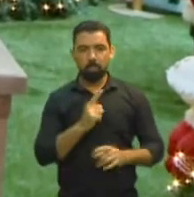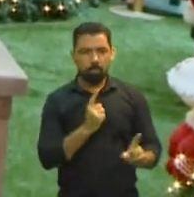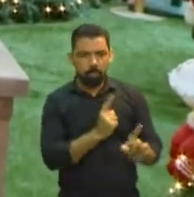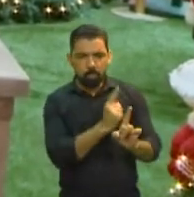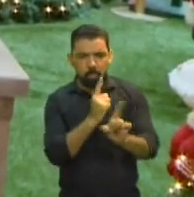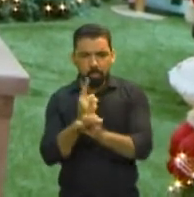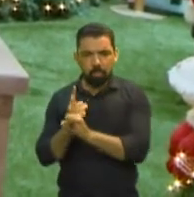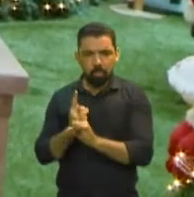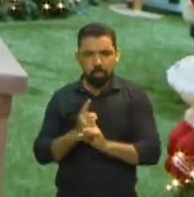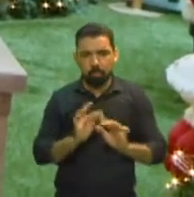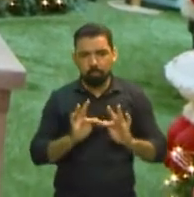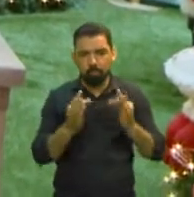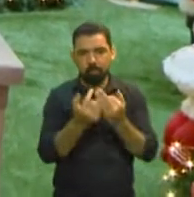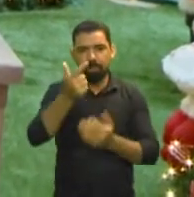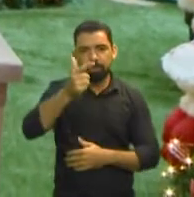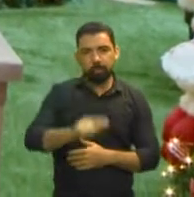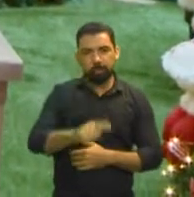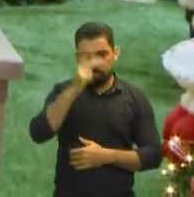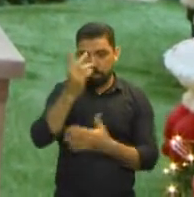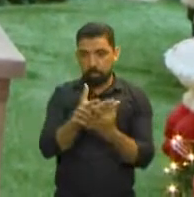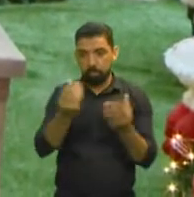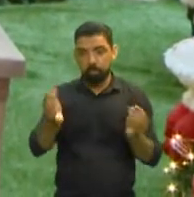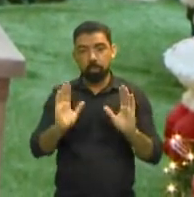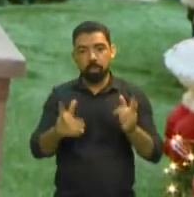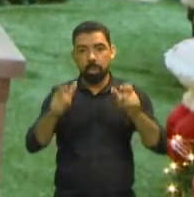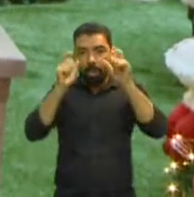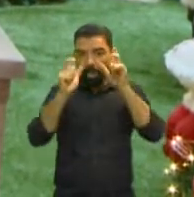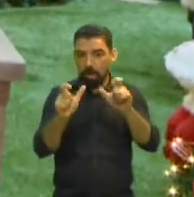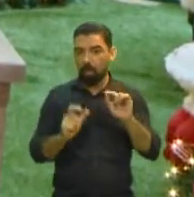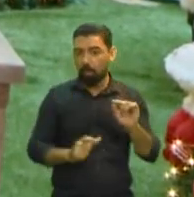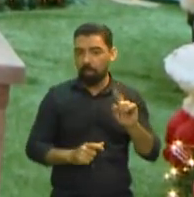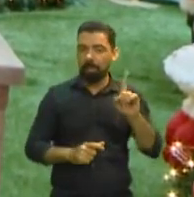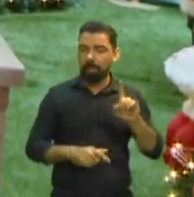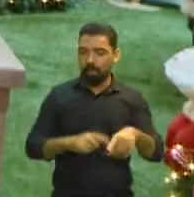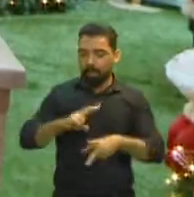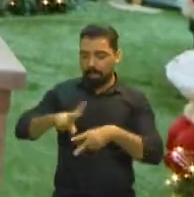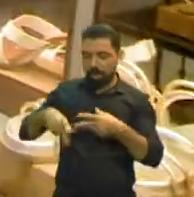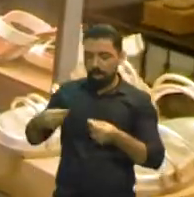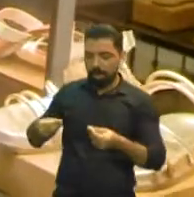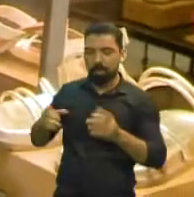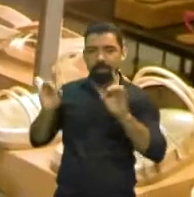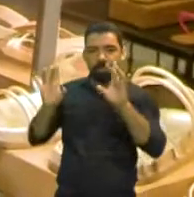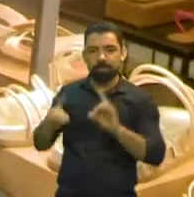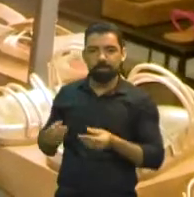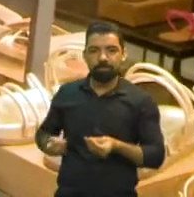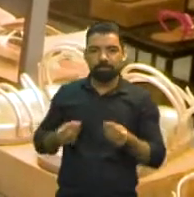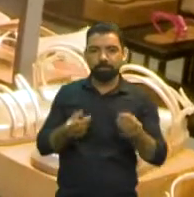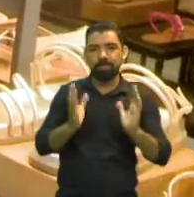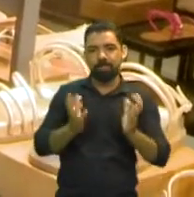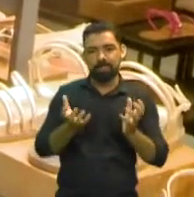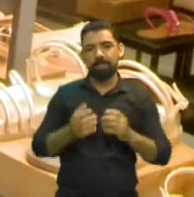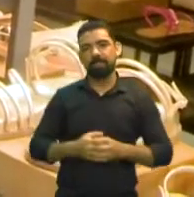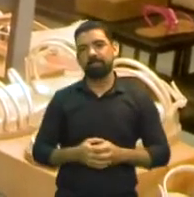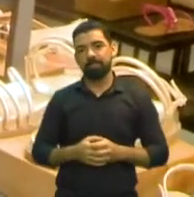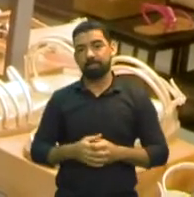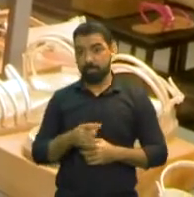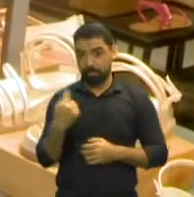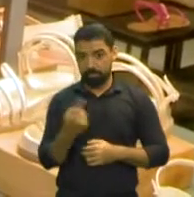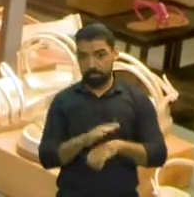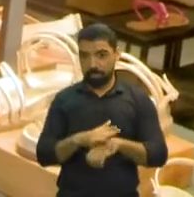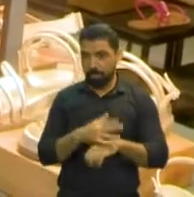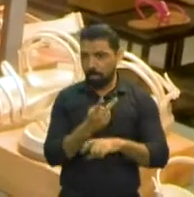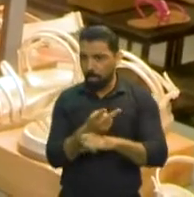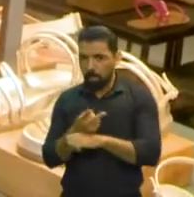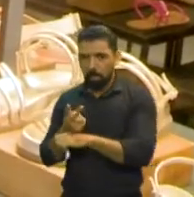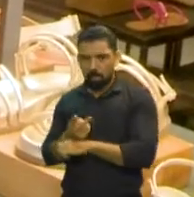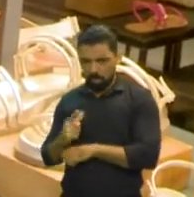familiares, muita gente já está de olho naquele presente bem especial. Estamos procurando presentes. Aí tem alguma faixa de